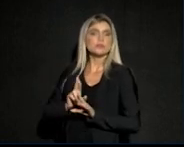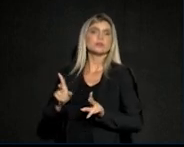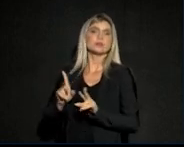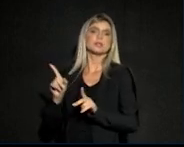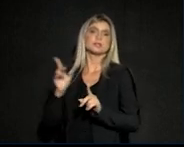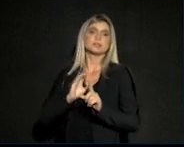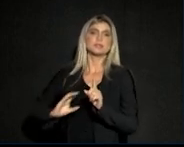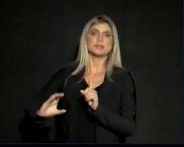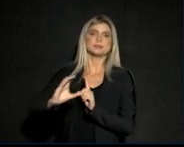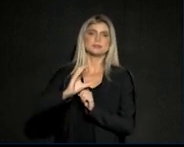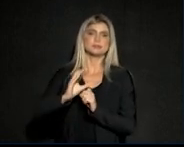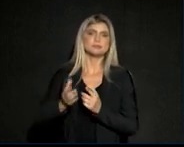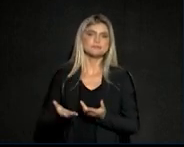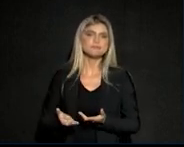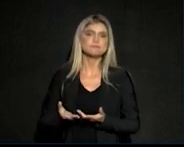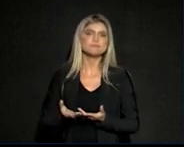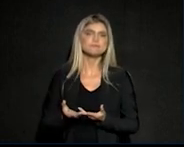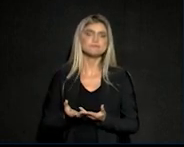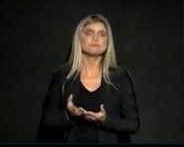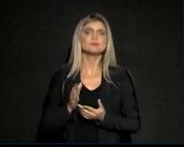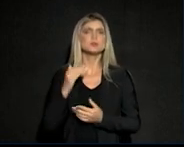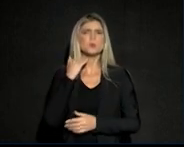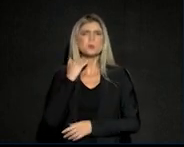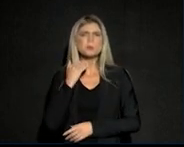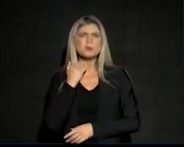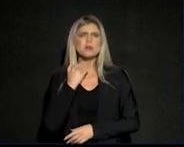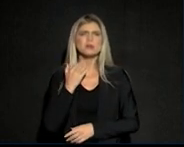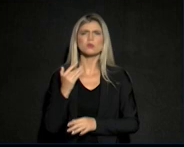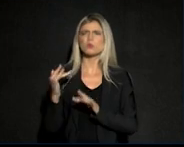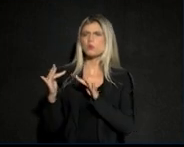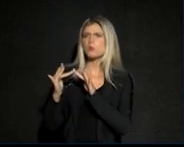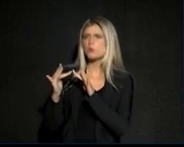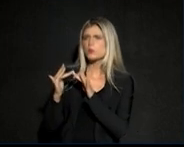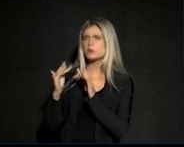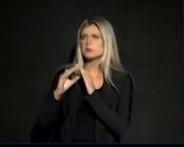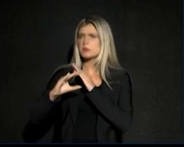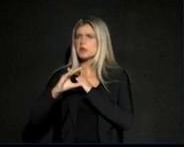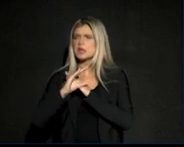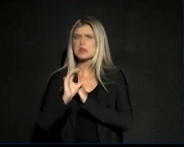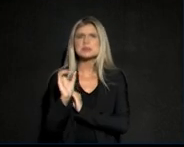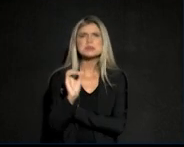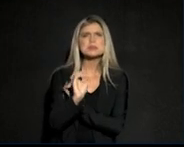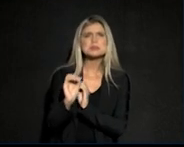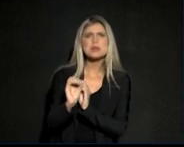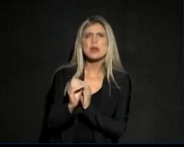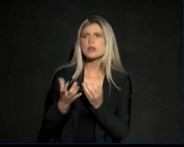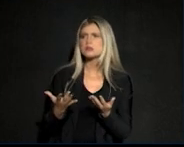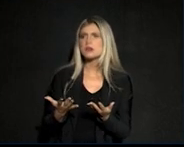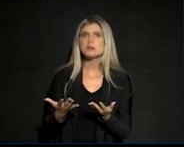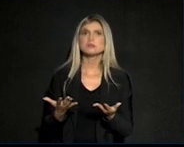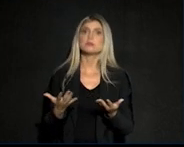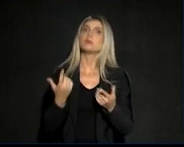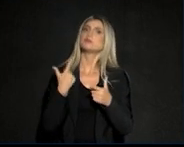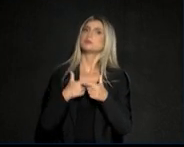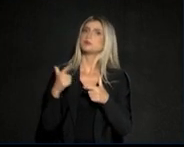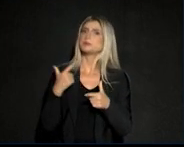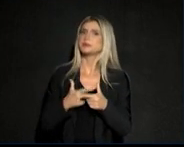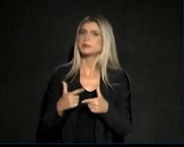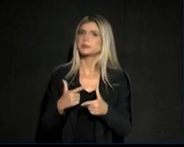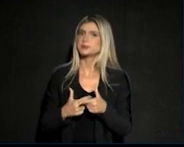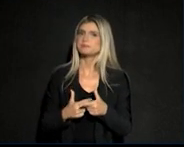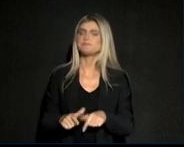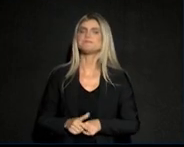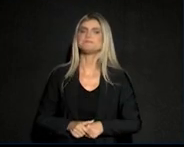muita coisa da filosofia e um banco que não atende cliente não se aproxima do seu cliente não entendi o seu negócio tá vendo um problema